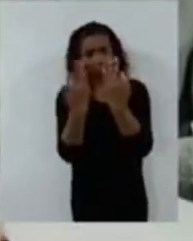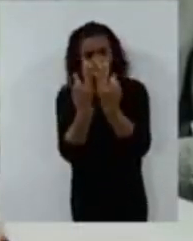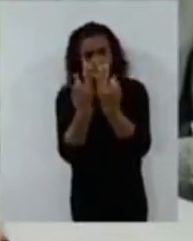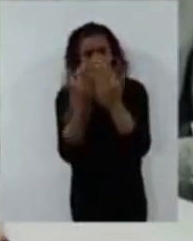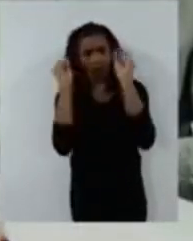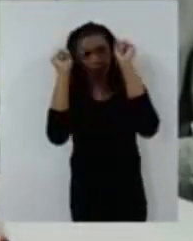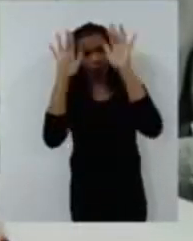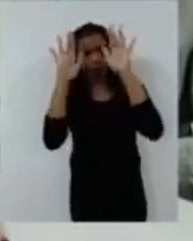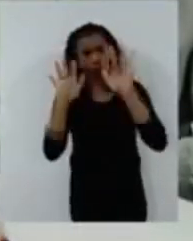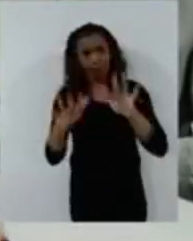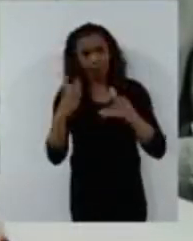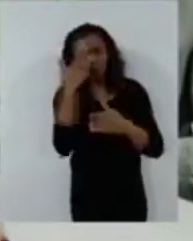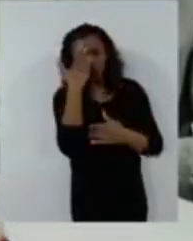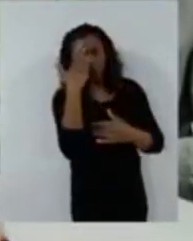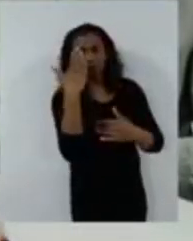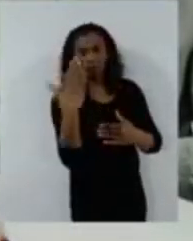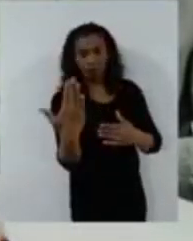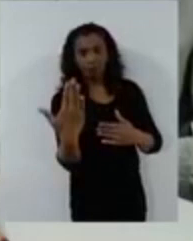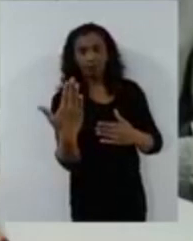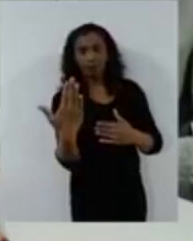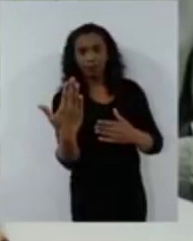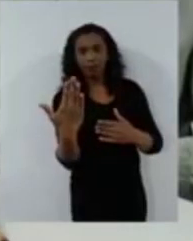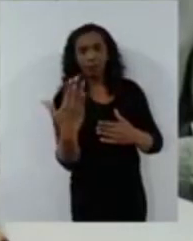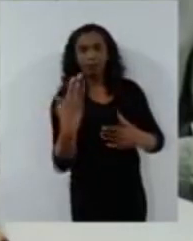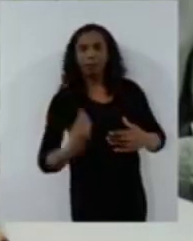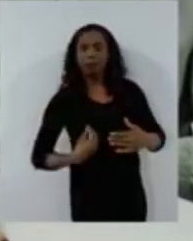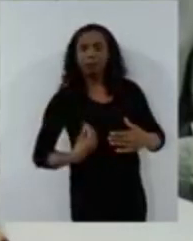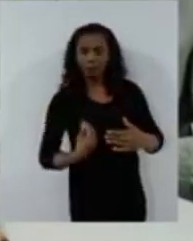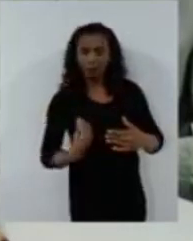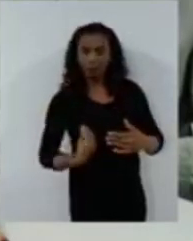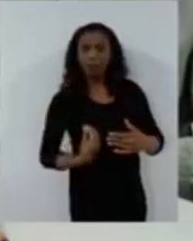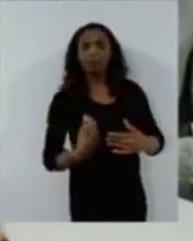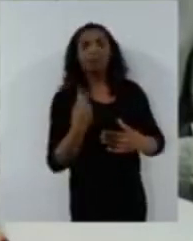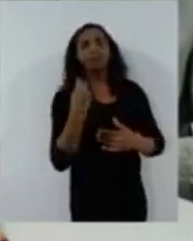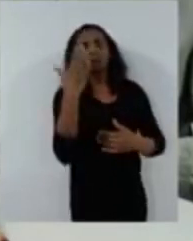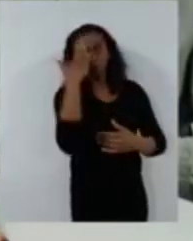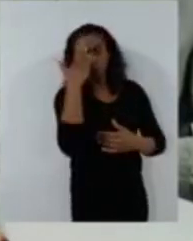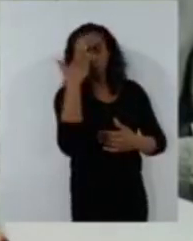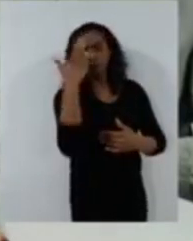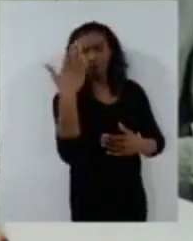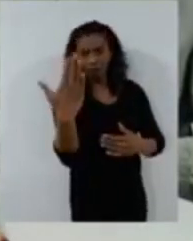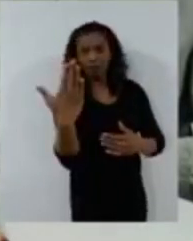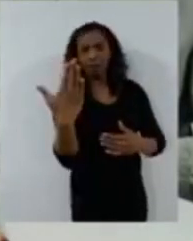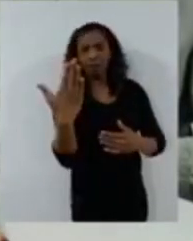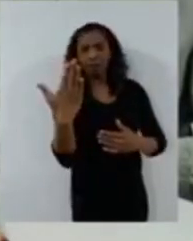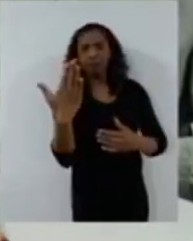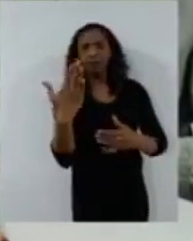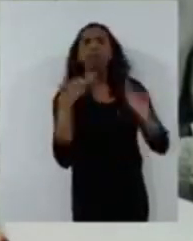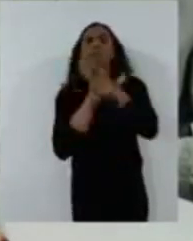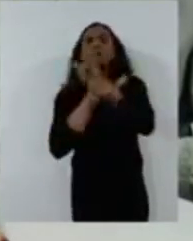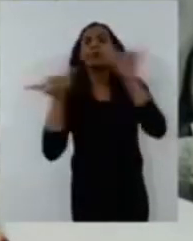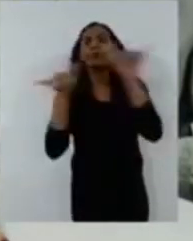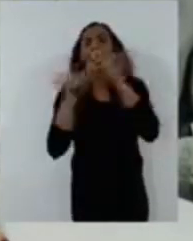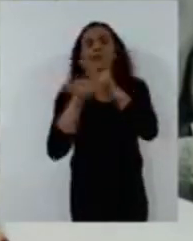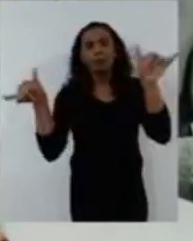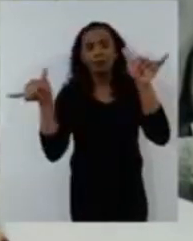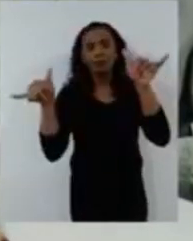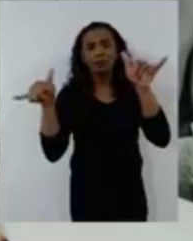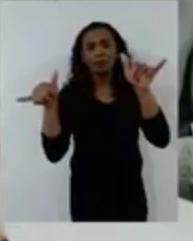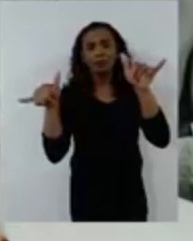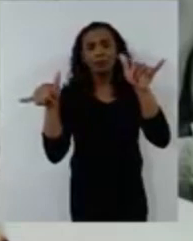graças. Obrigado pela sua presença, obrigado pela sua audiência. E se você ainda não viu ou se já